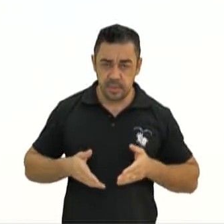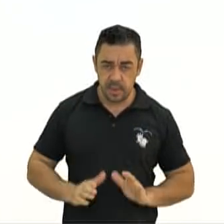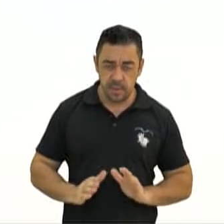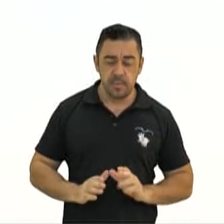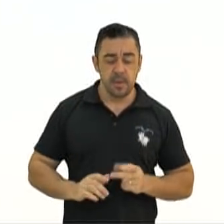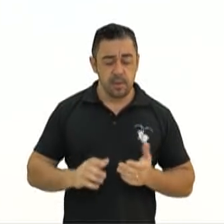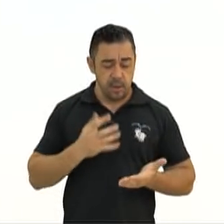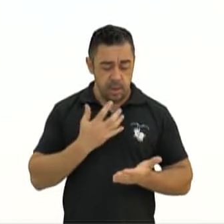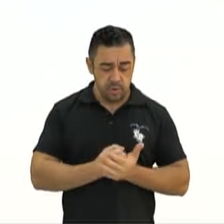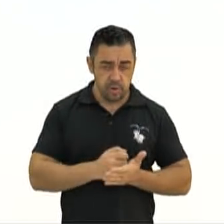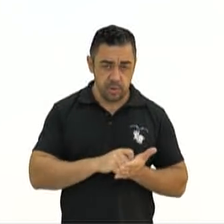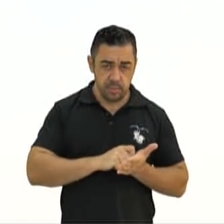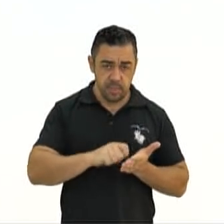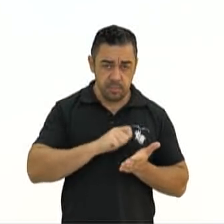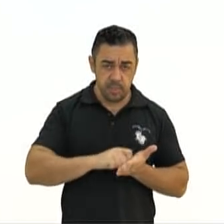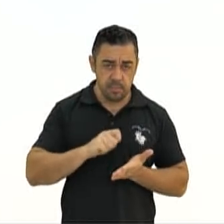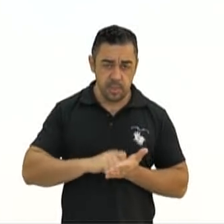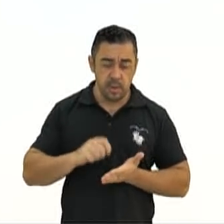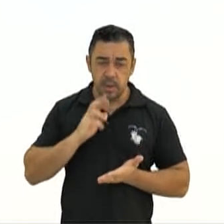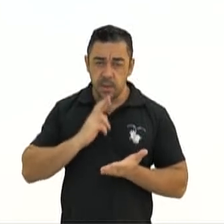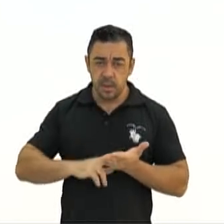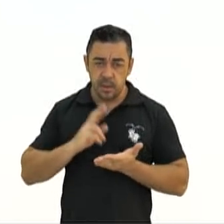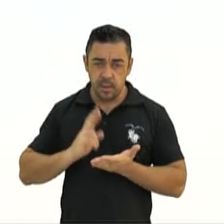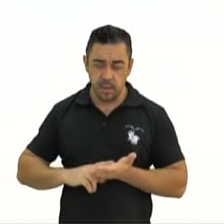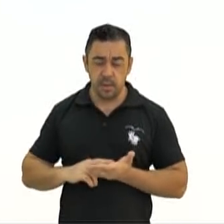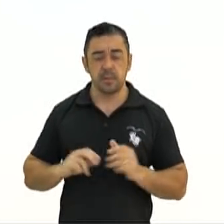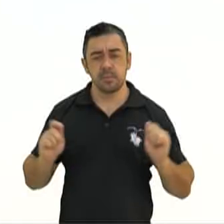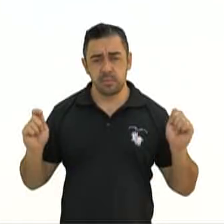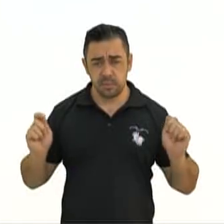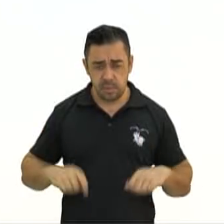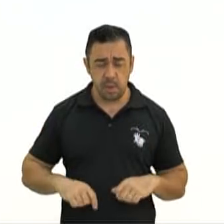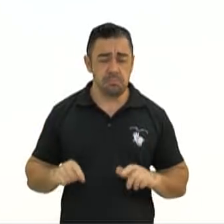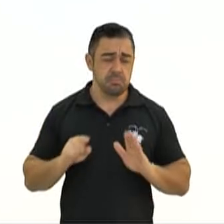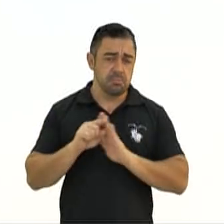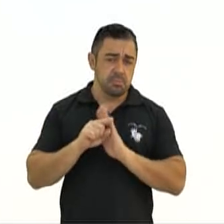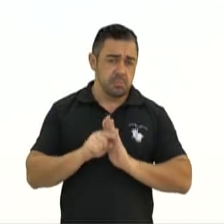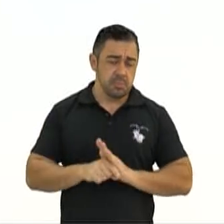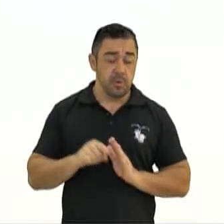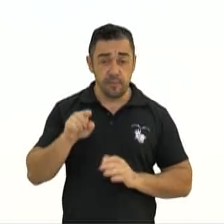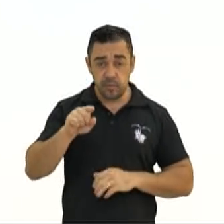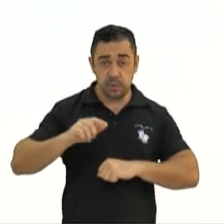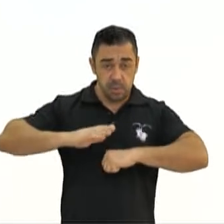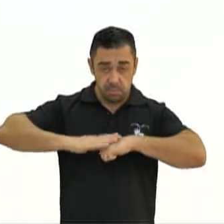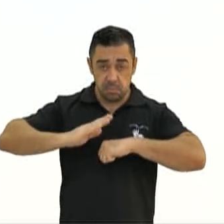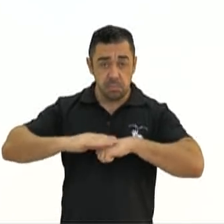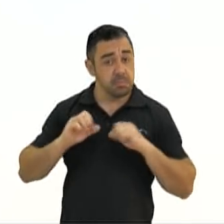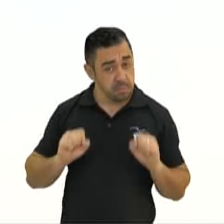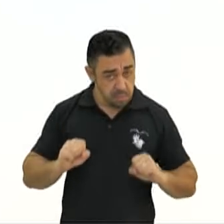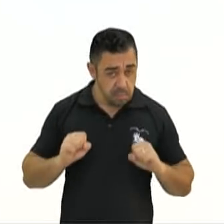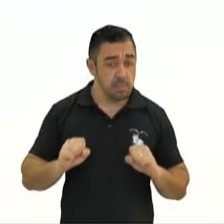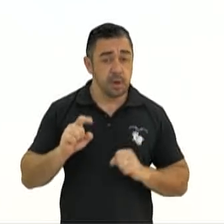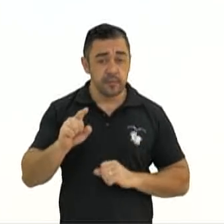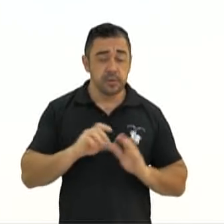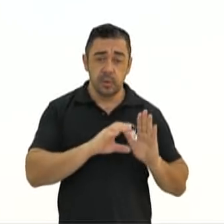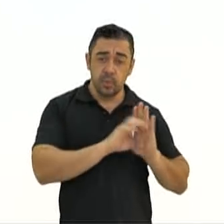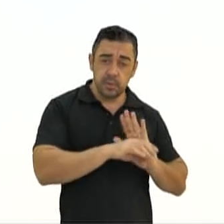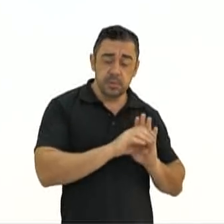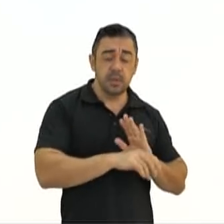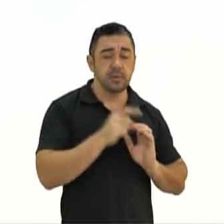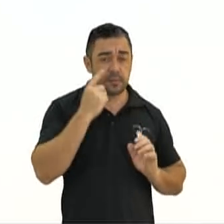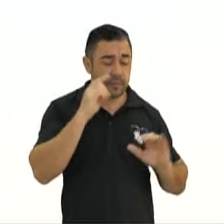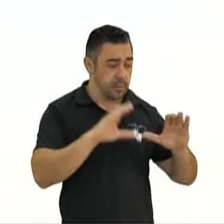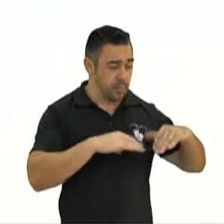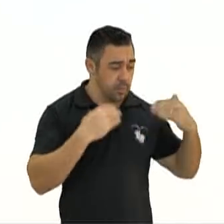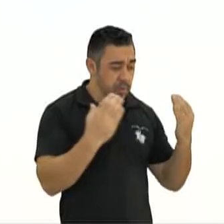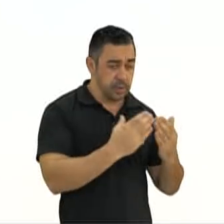e registrar as respostas. Então, você pode fazer uma pesquisa, você mesmo pode utilizar os conceitos de